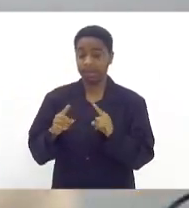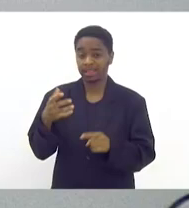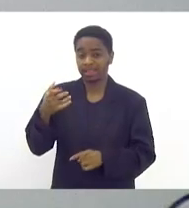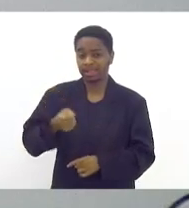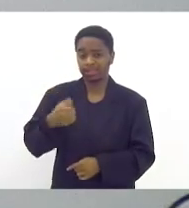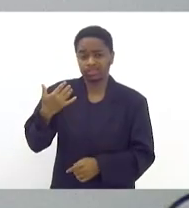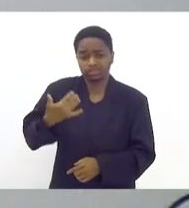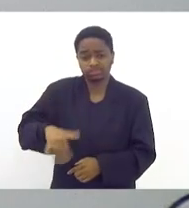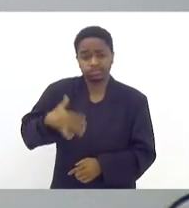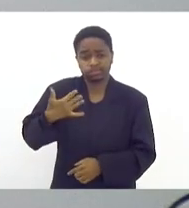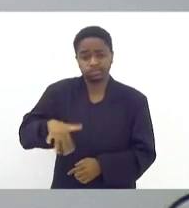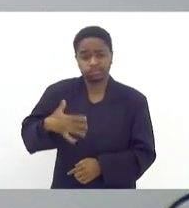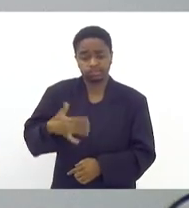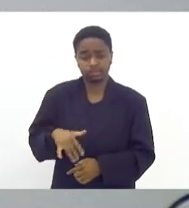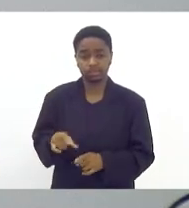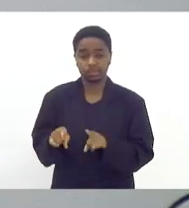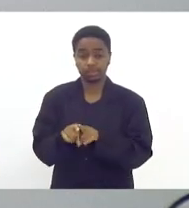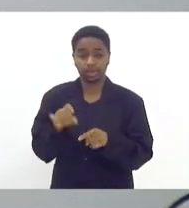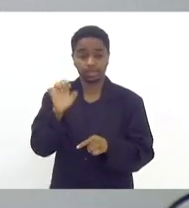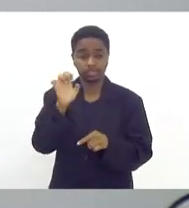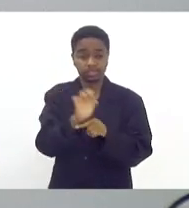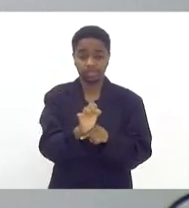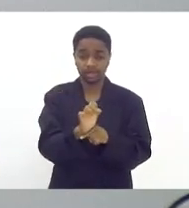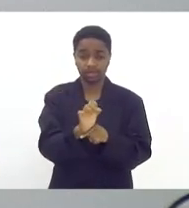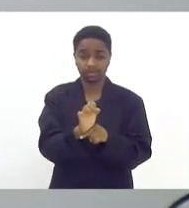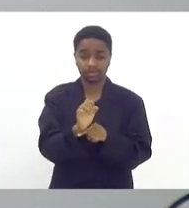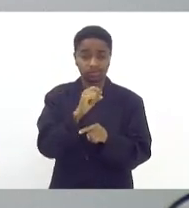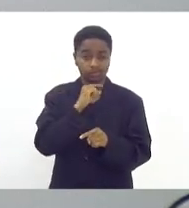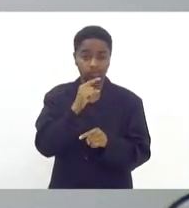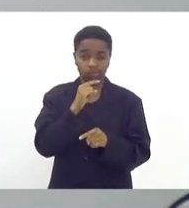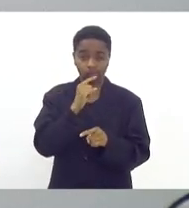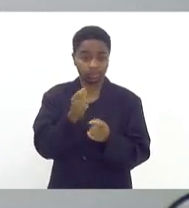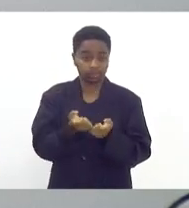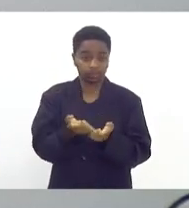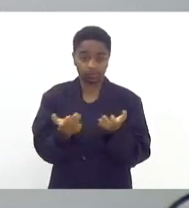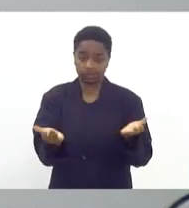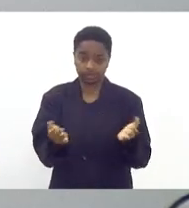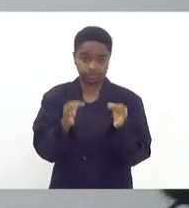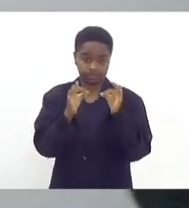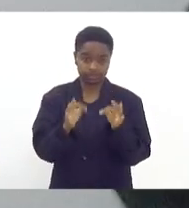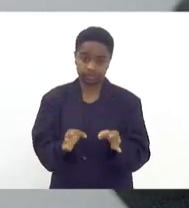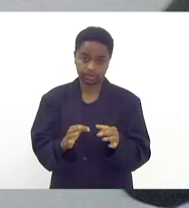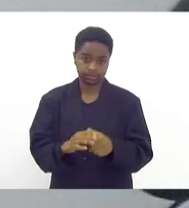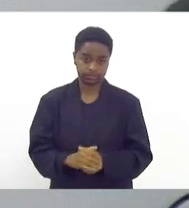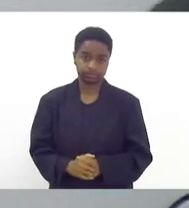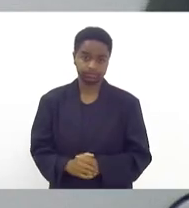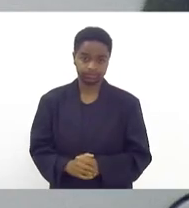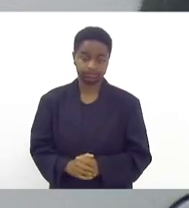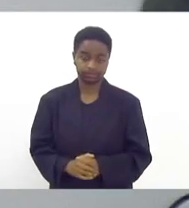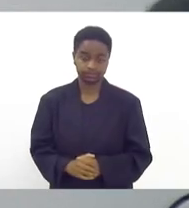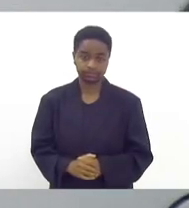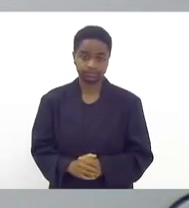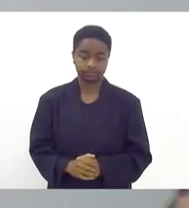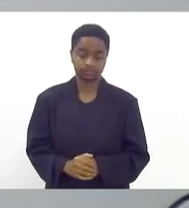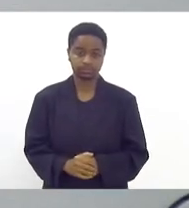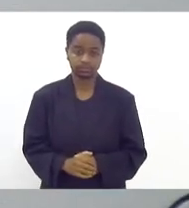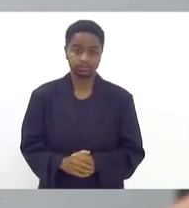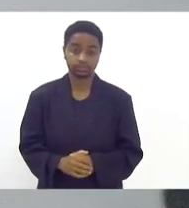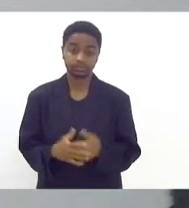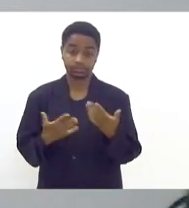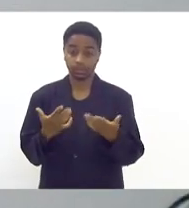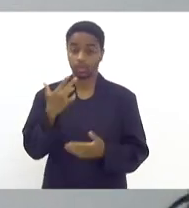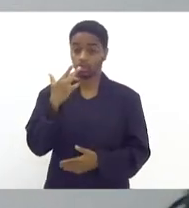caro e o e o estado não propiciava adequadamente né Essa alimentação esse